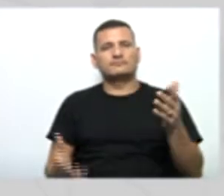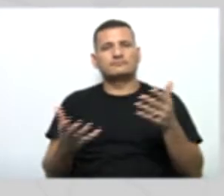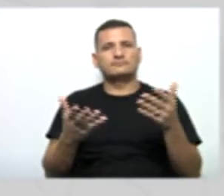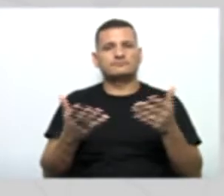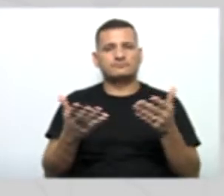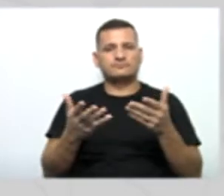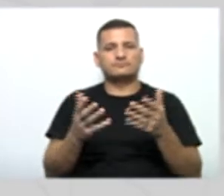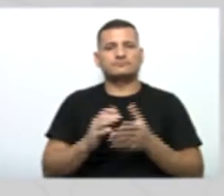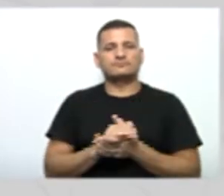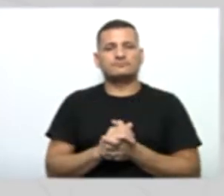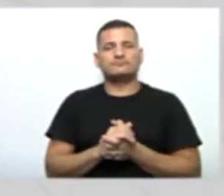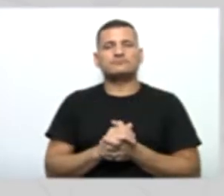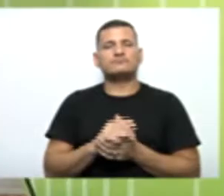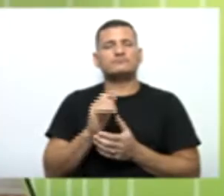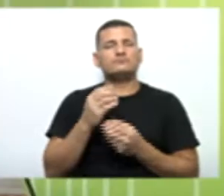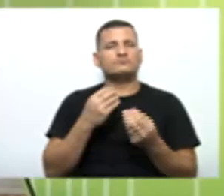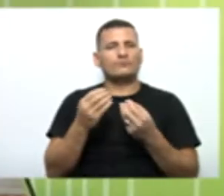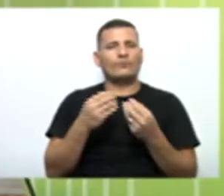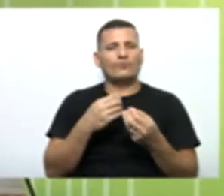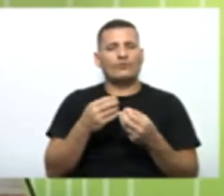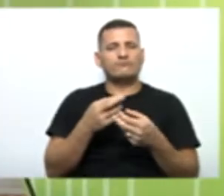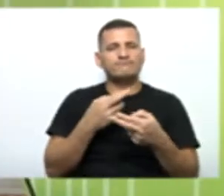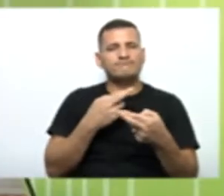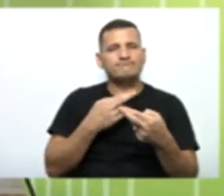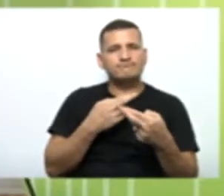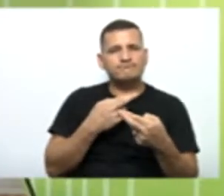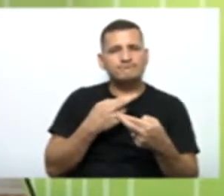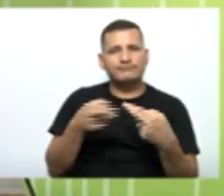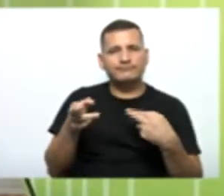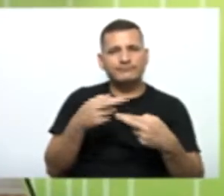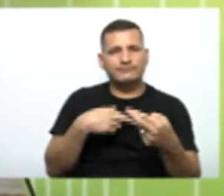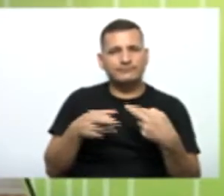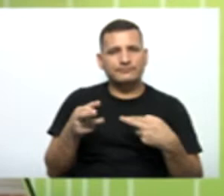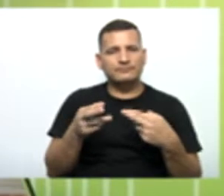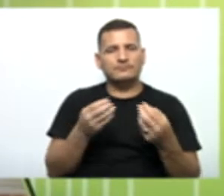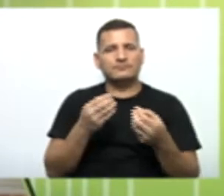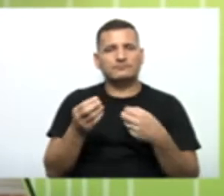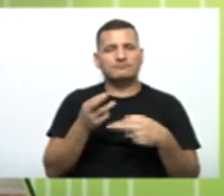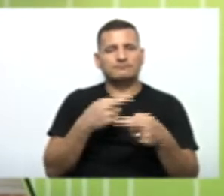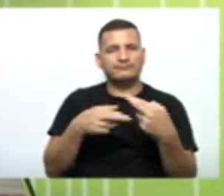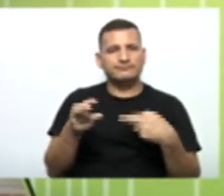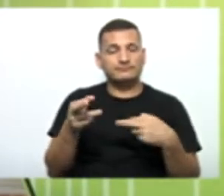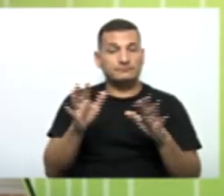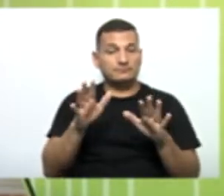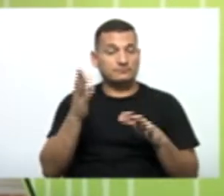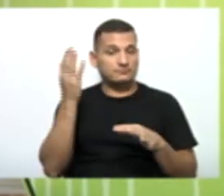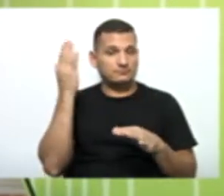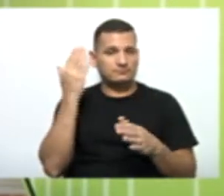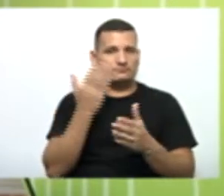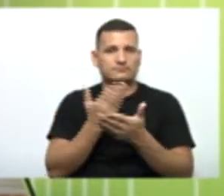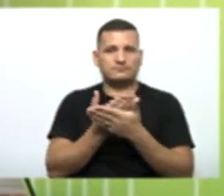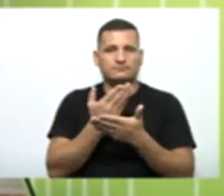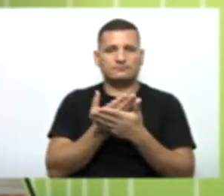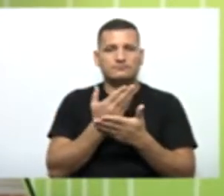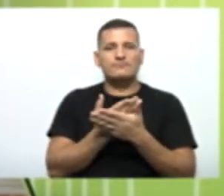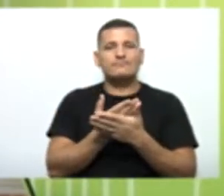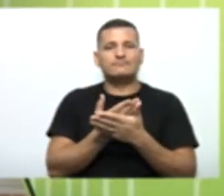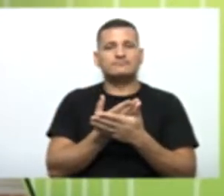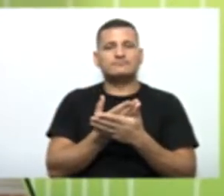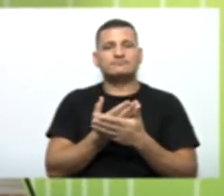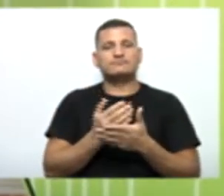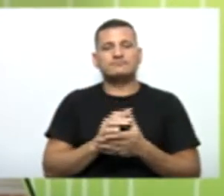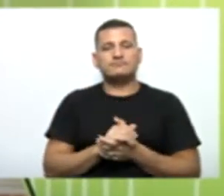ó. Relacionamento, certo? Ó, vejam bem, na aula passada a gente